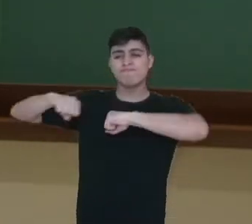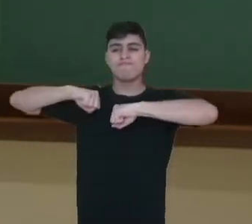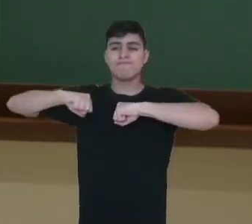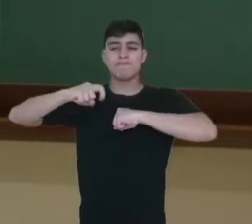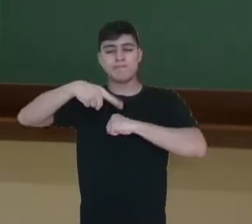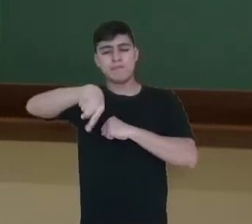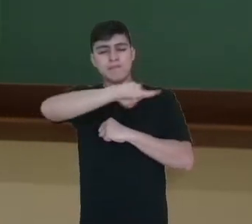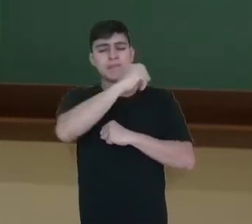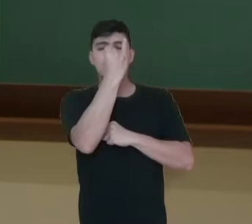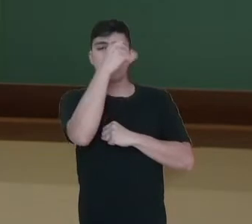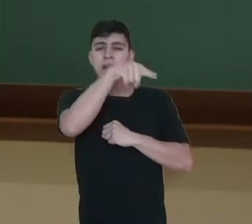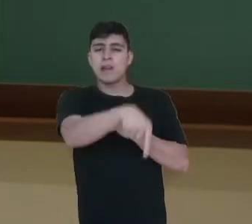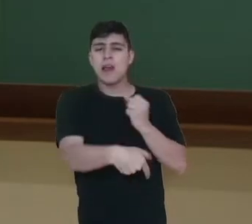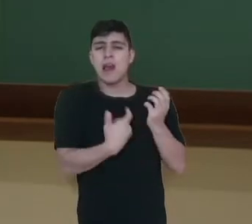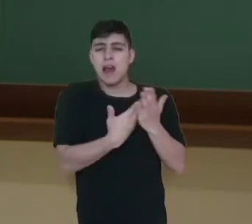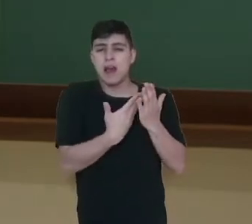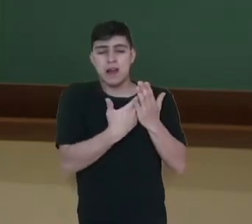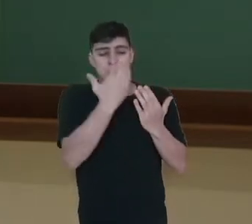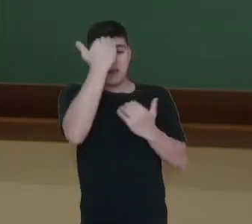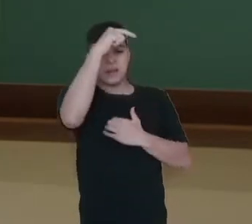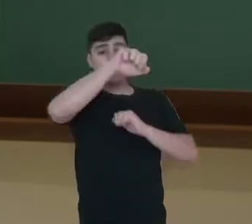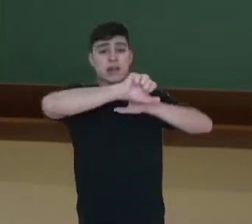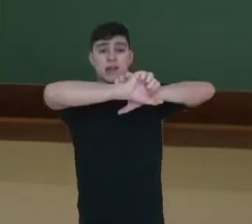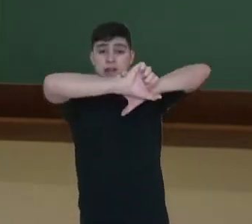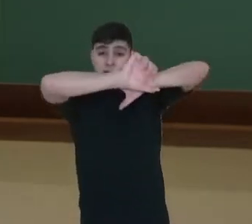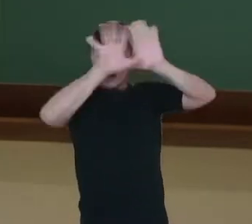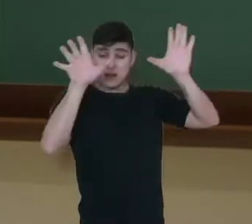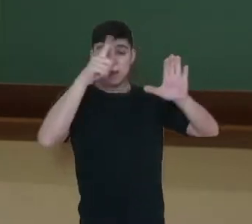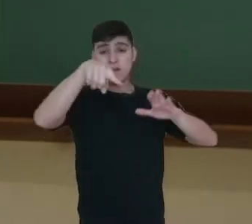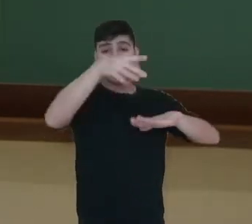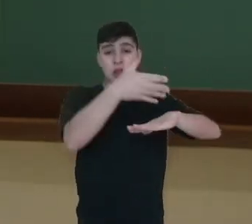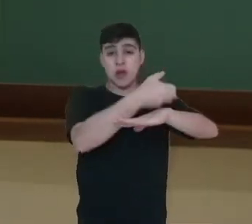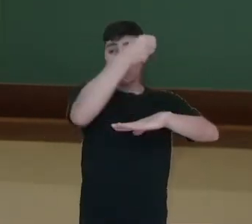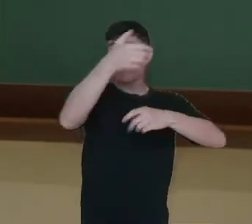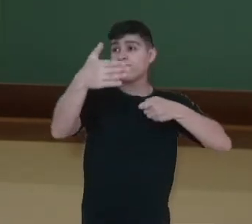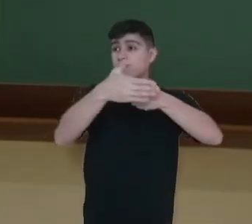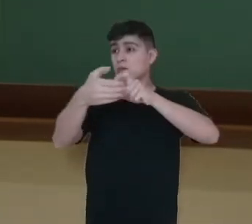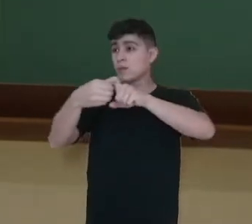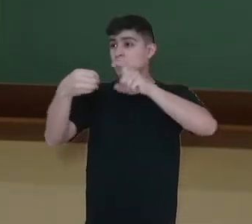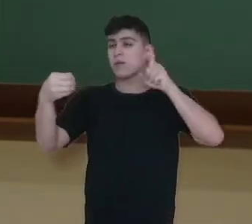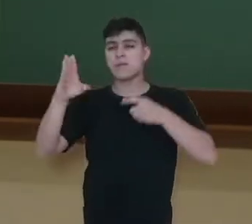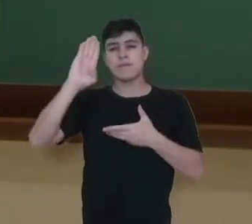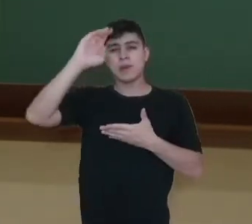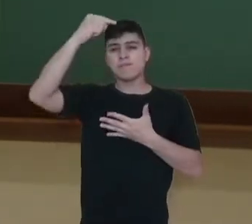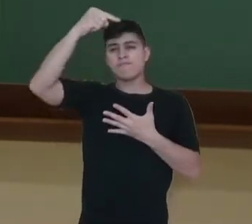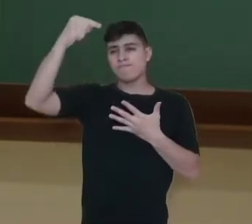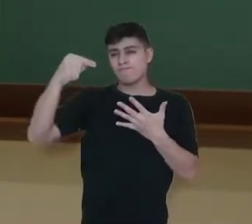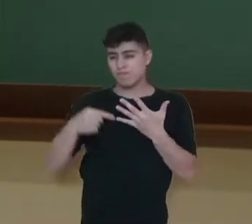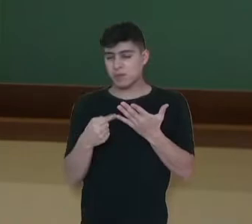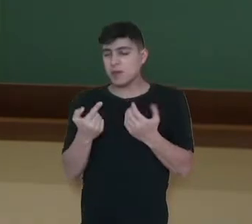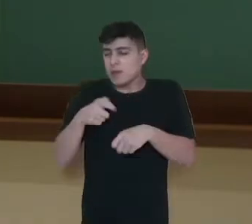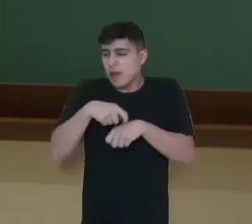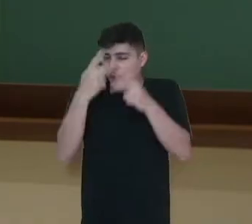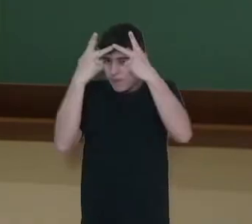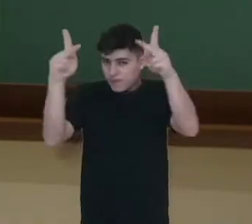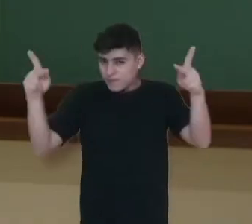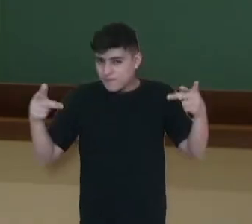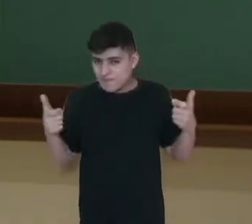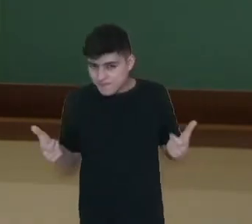essa aula, para entender esse movimento de independência e quais são as suas principais ideias. Eu vou dar um tempinho para vocês e a gente já volta.